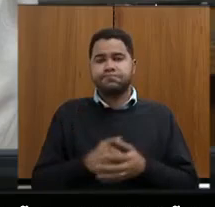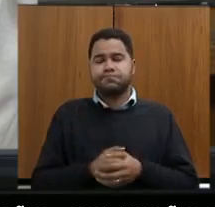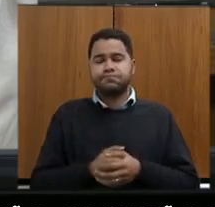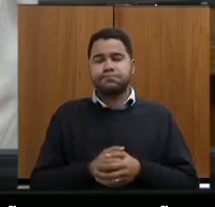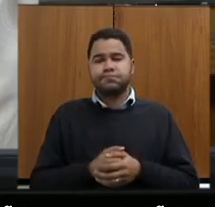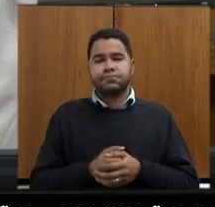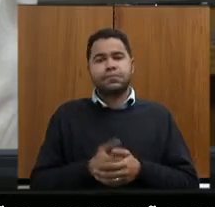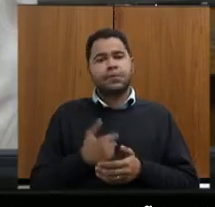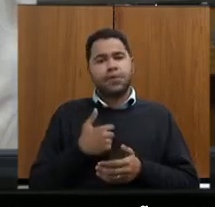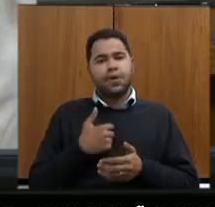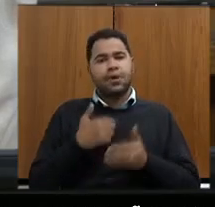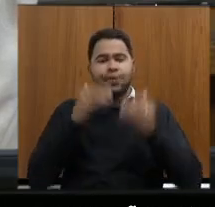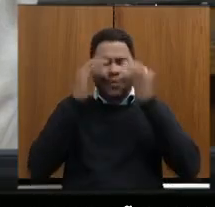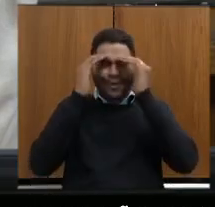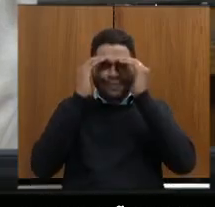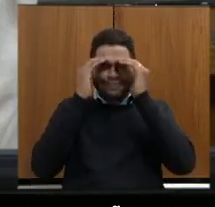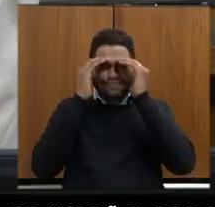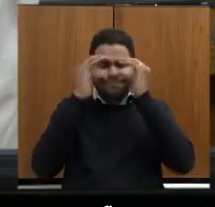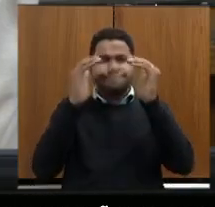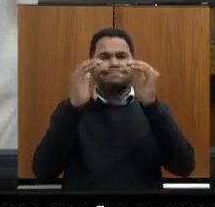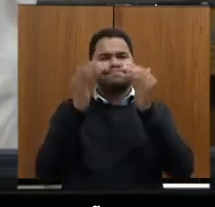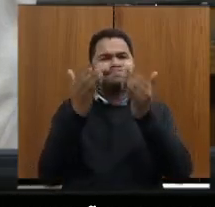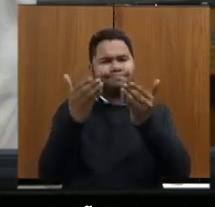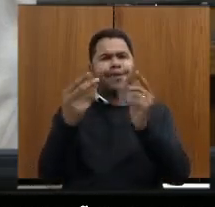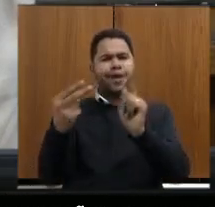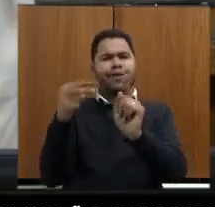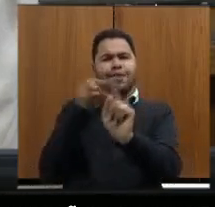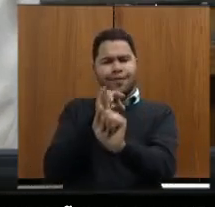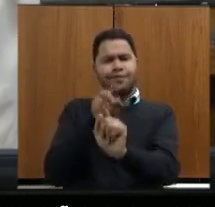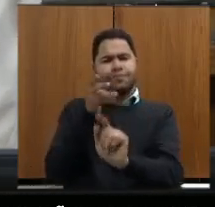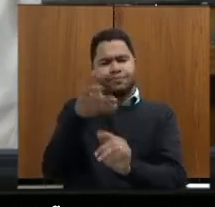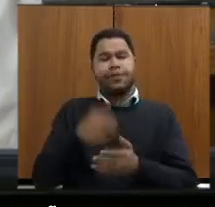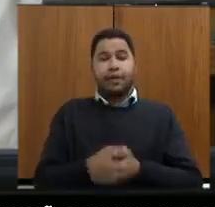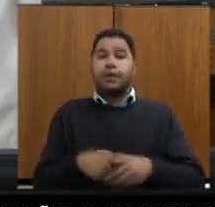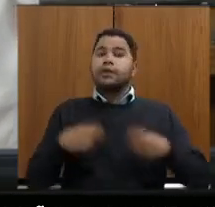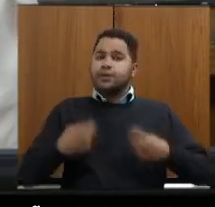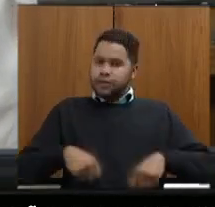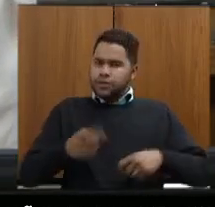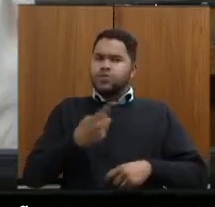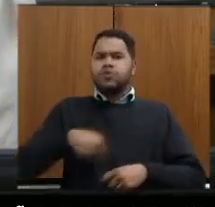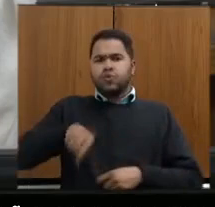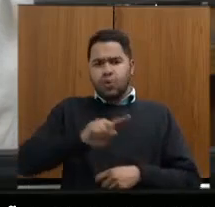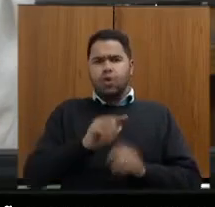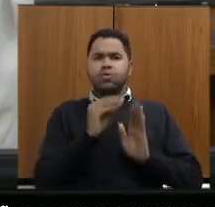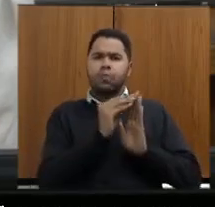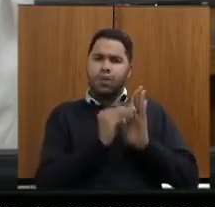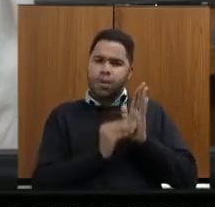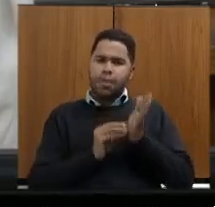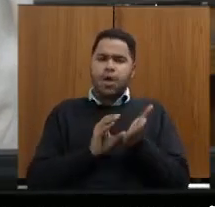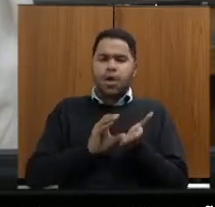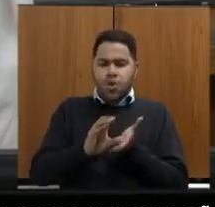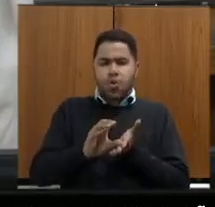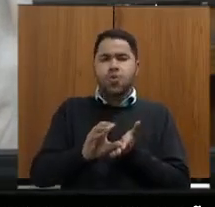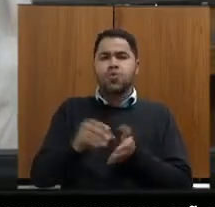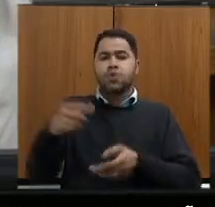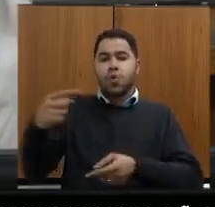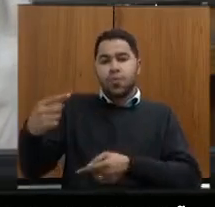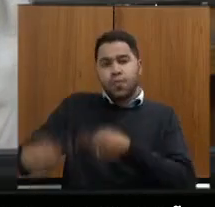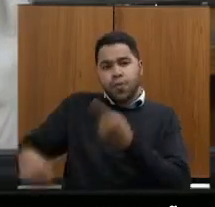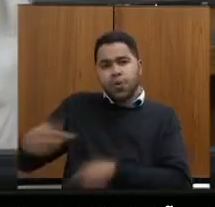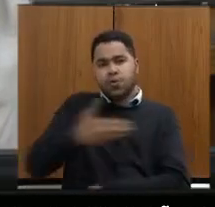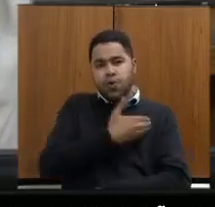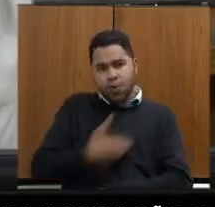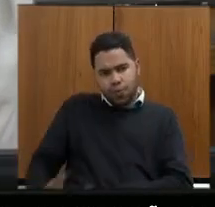eu respeito enormemente a a sua visão a necessidade sim do gente aportar recursos nas políticas públicas as pessoas